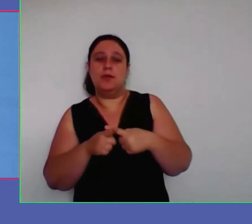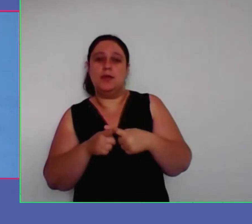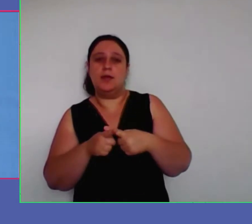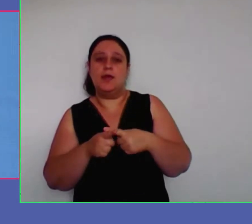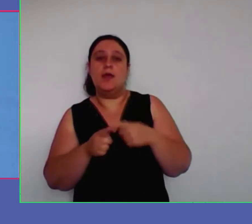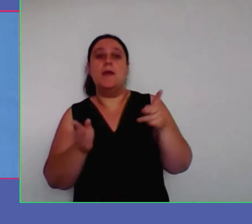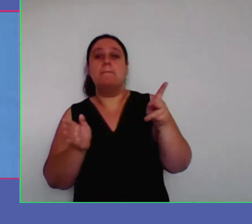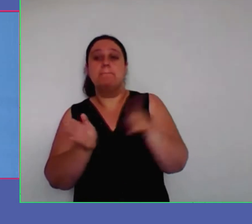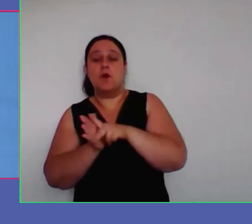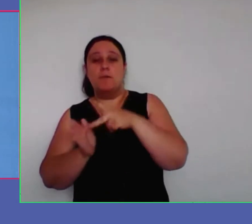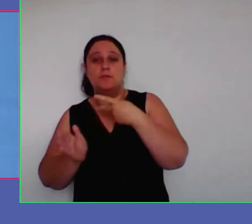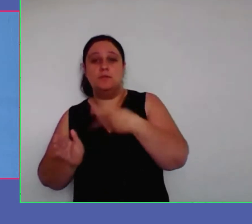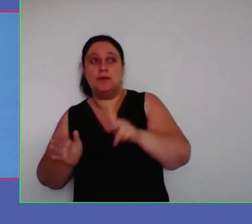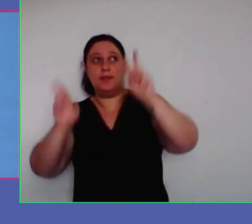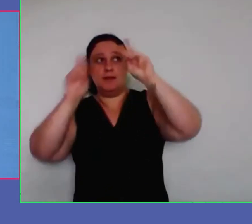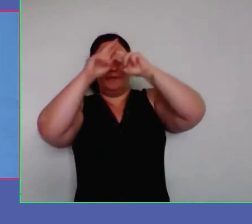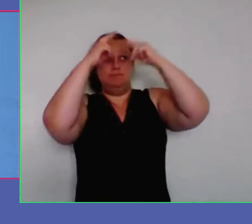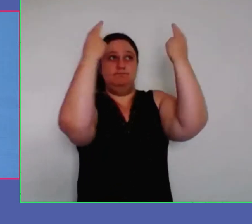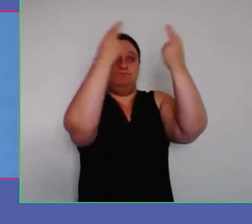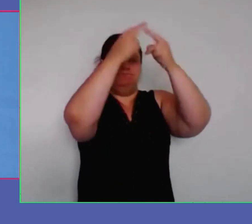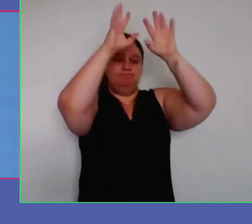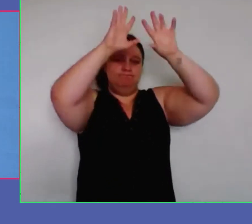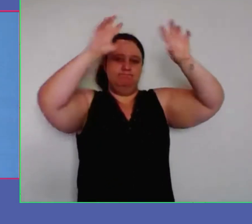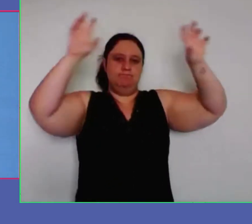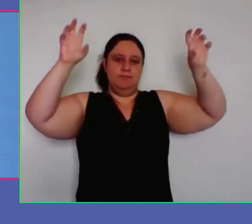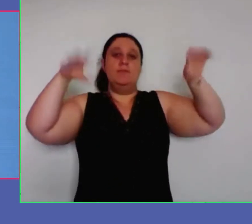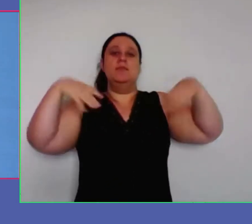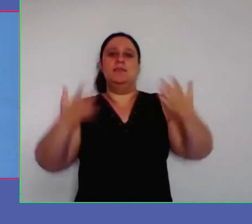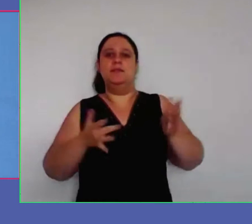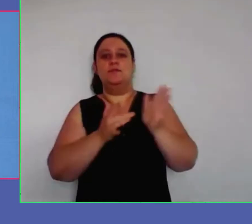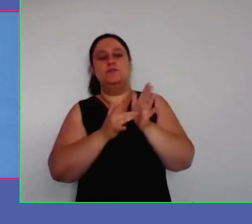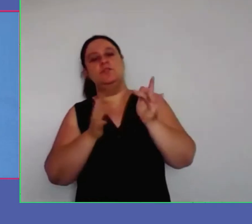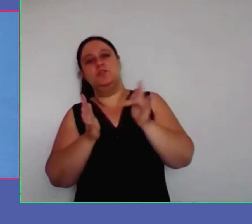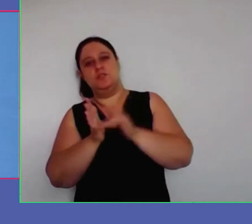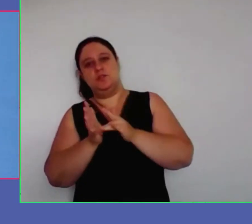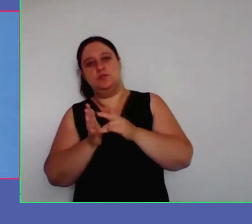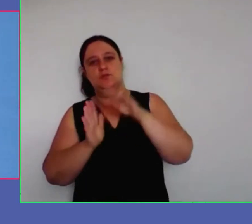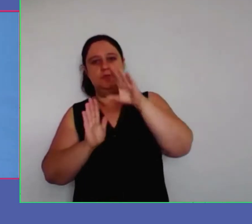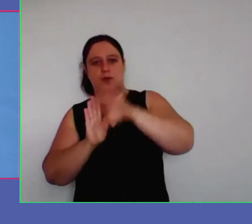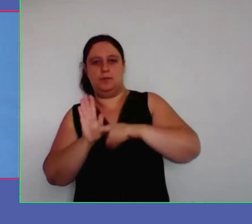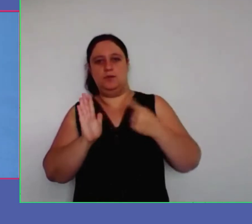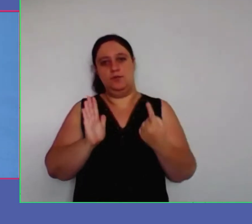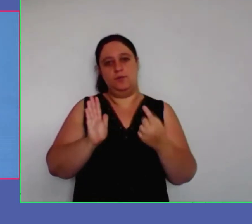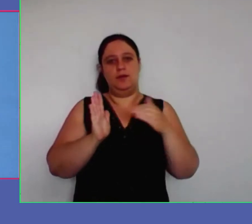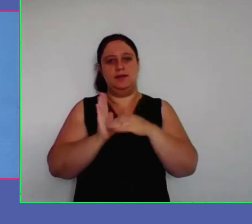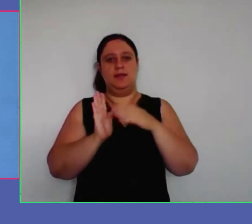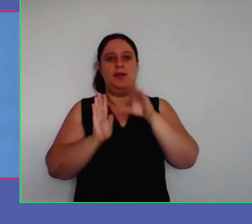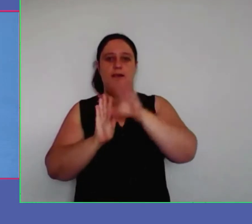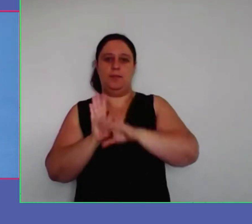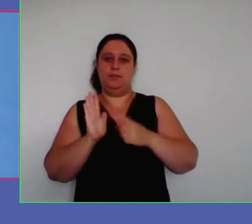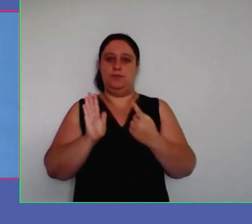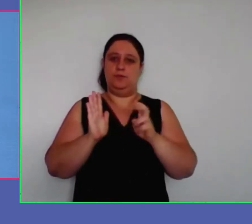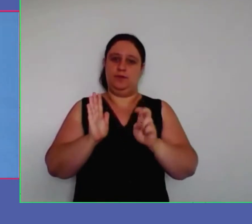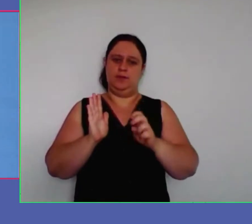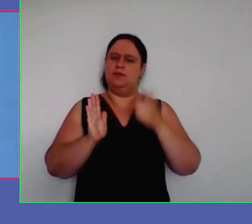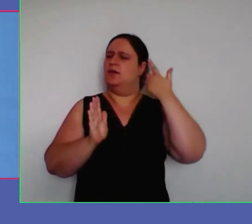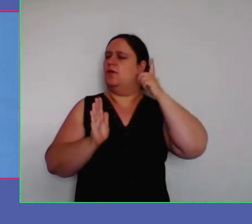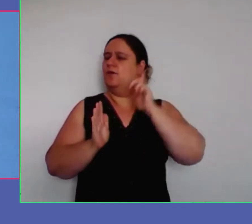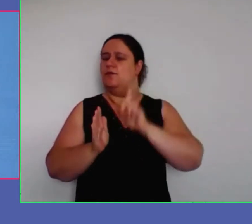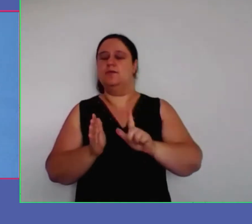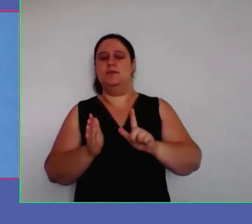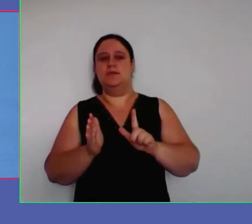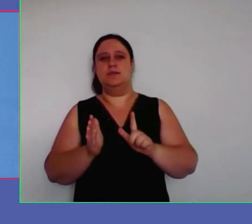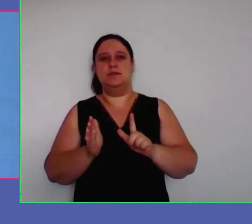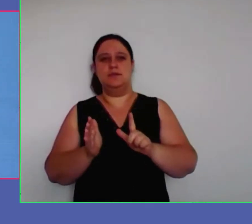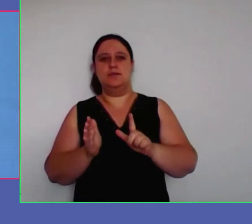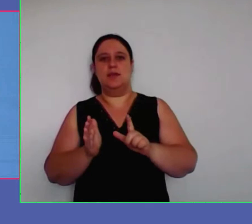Senhor, através do trabalho do capítulo 1 até capítulo 15, ele consegue ganhar indivíduos